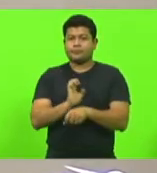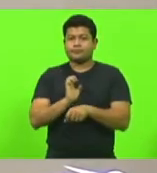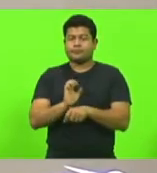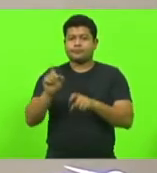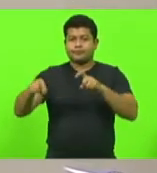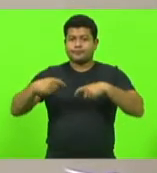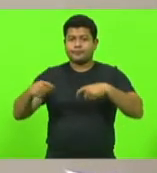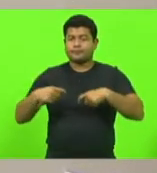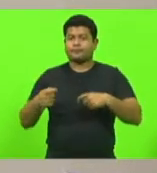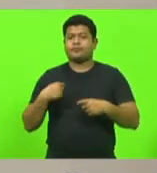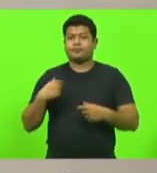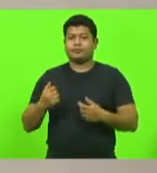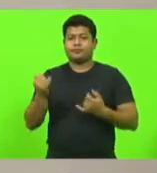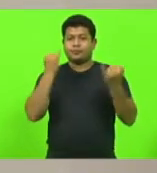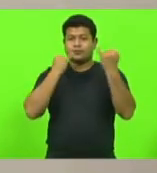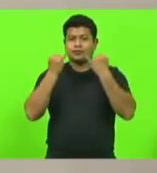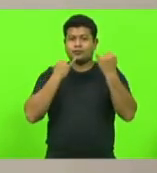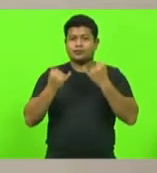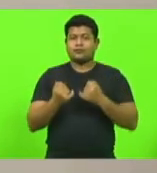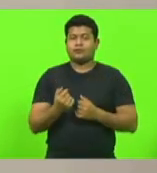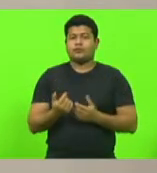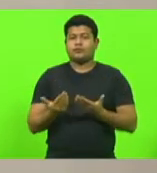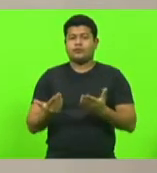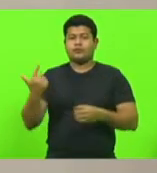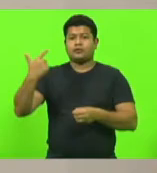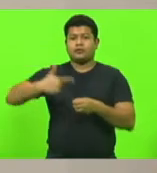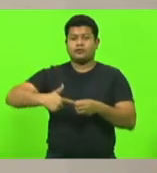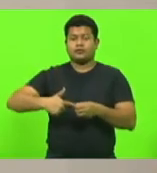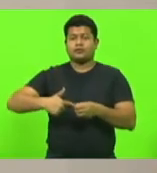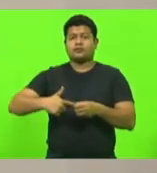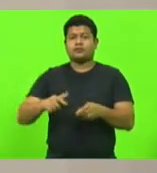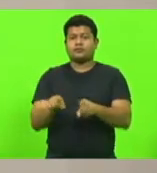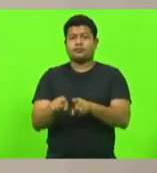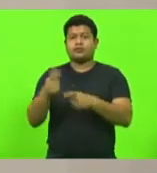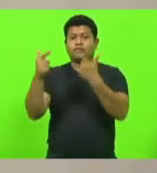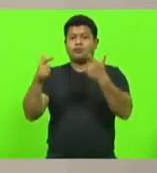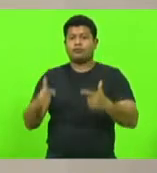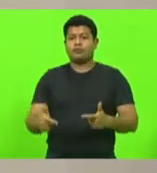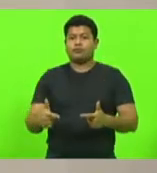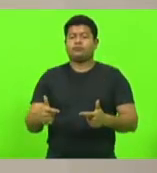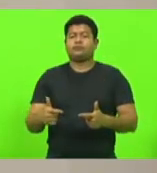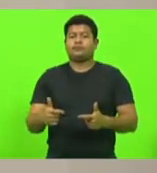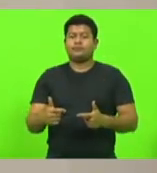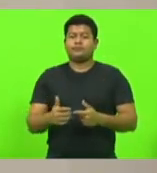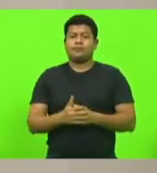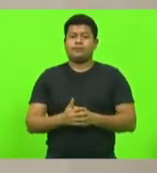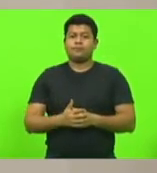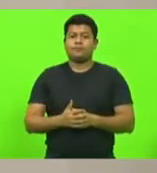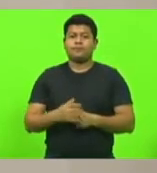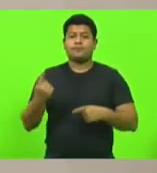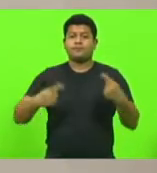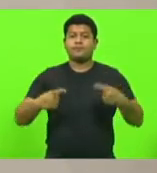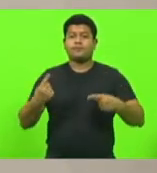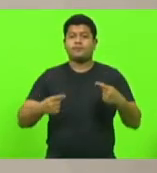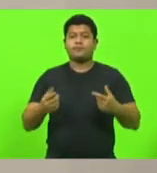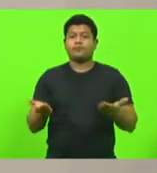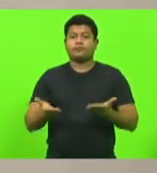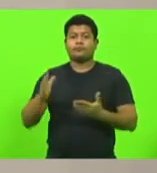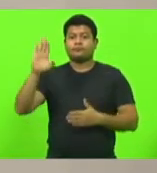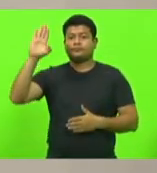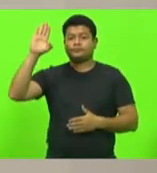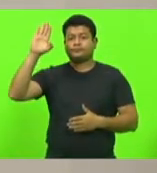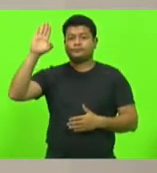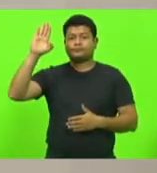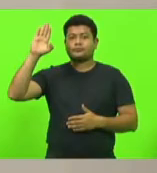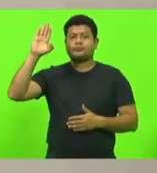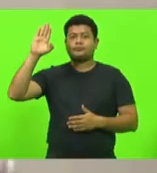Fazenda informações acerca do valor da gasolina e de outros combustíveis. Em discussão. Não, presidente. Para discutir,